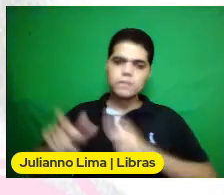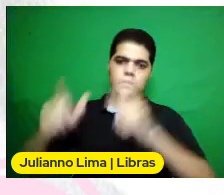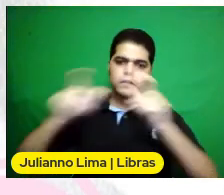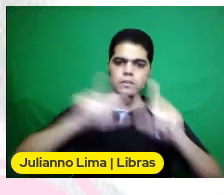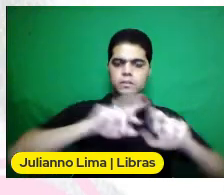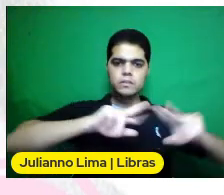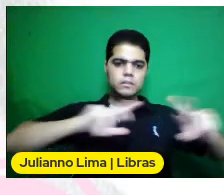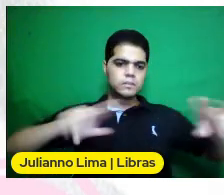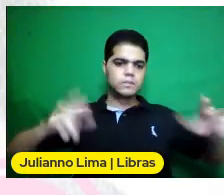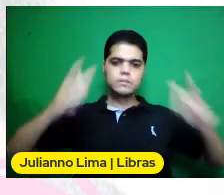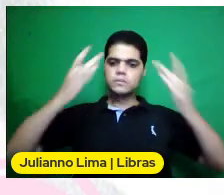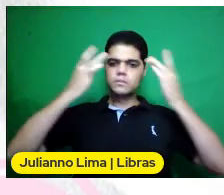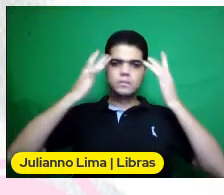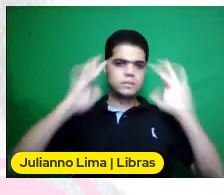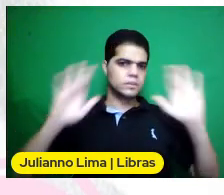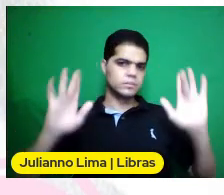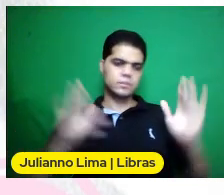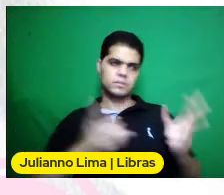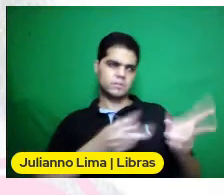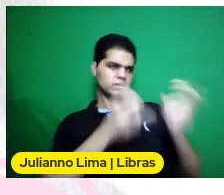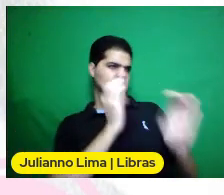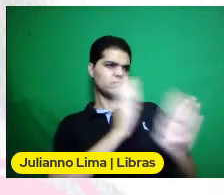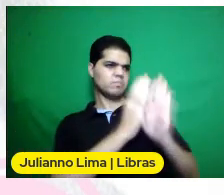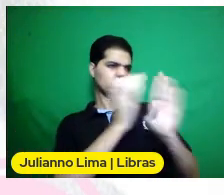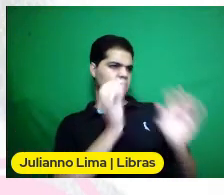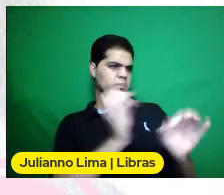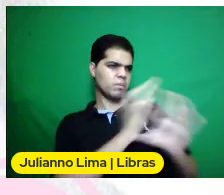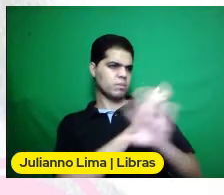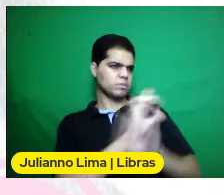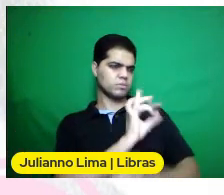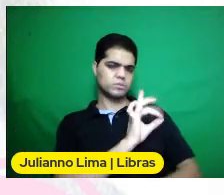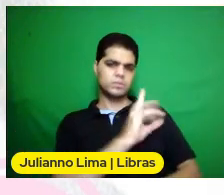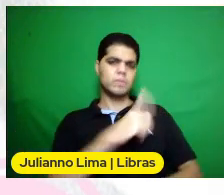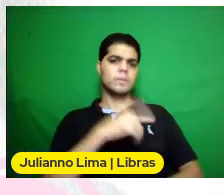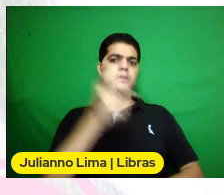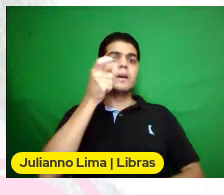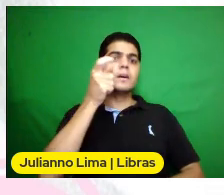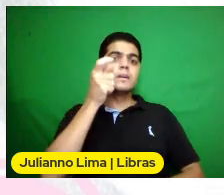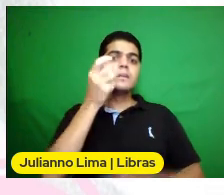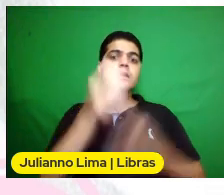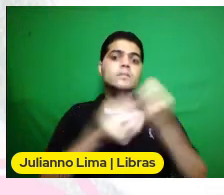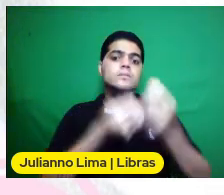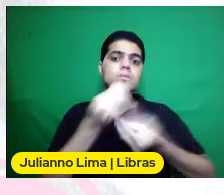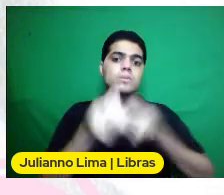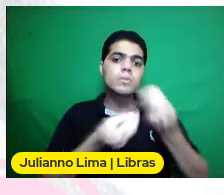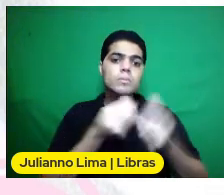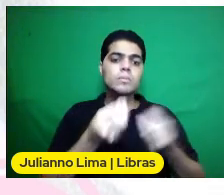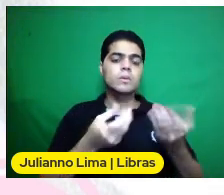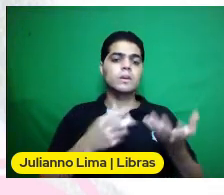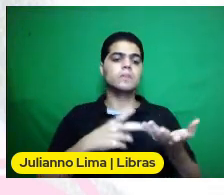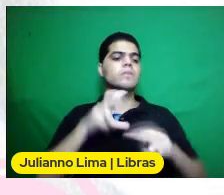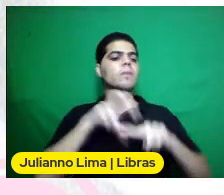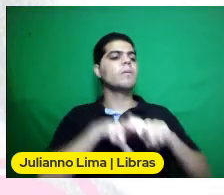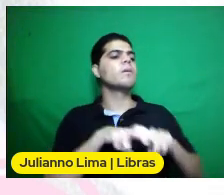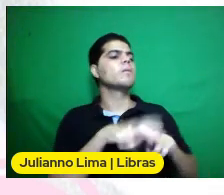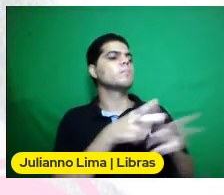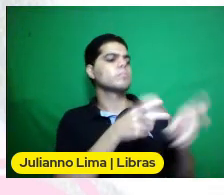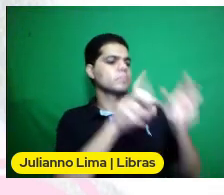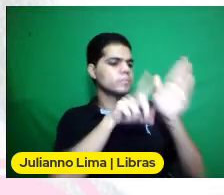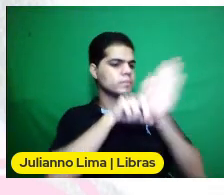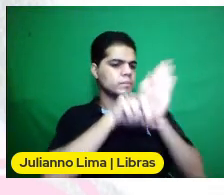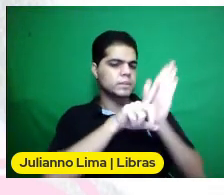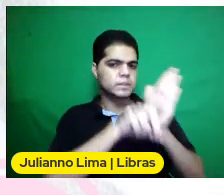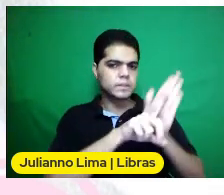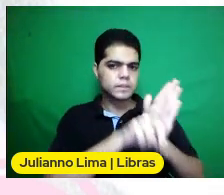isso. Eu só via o produto pronto, como você disse, só dava entregue, mas cadê essa curiosidade? Tentar de ver como era realizado. Eu entendo sim, quando você disse